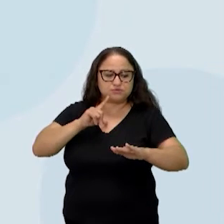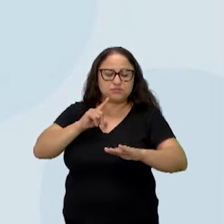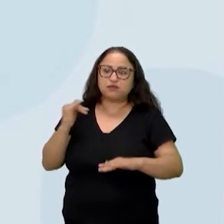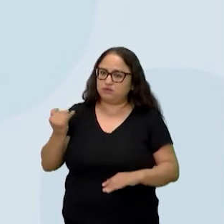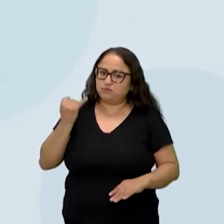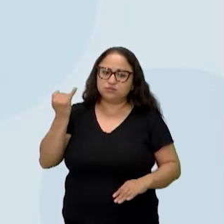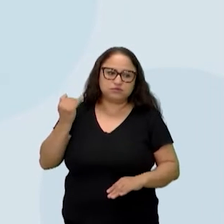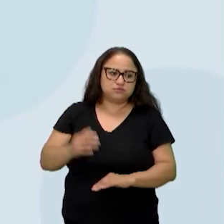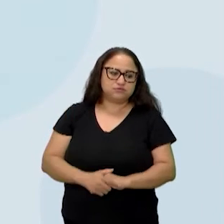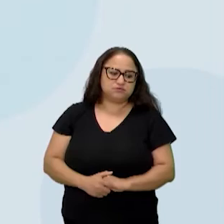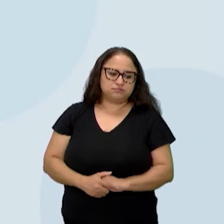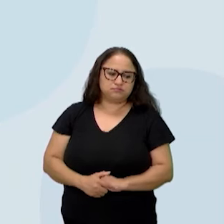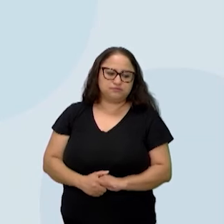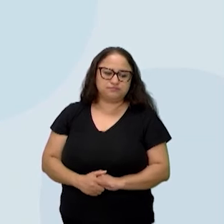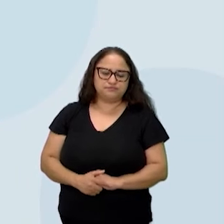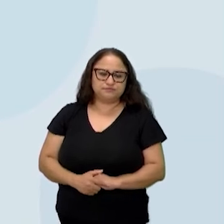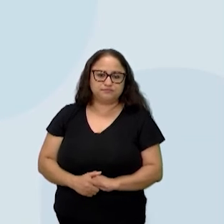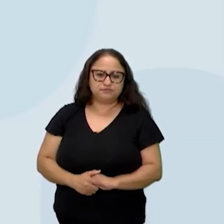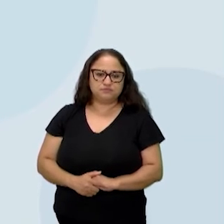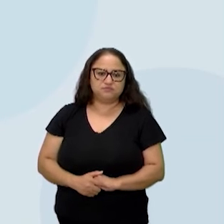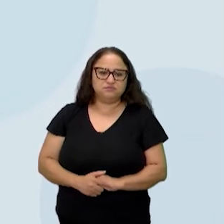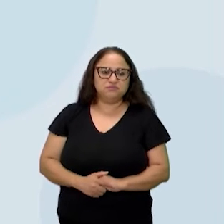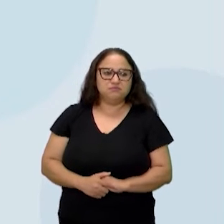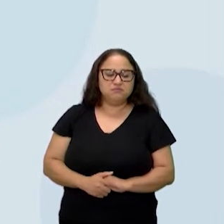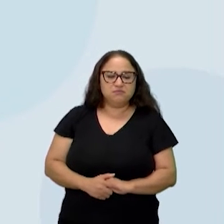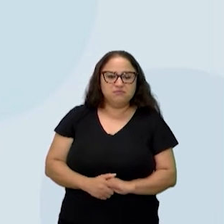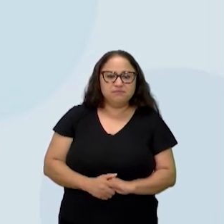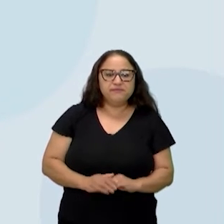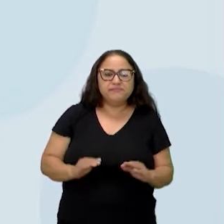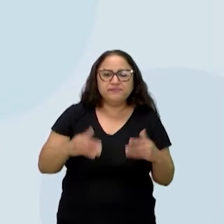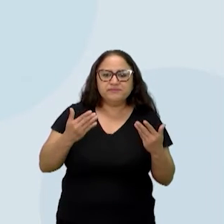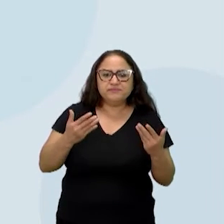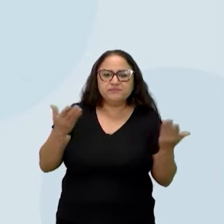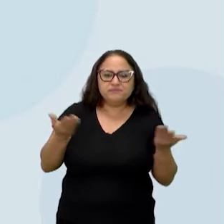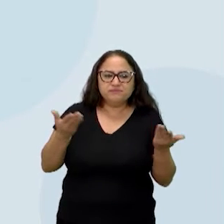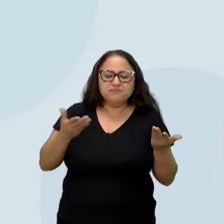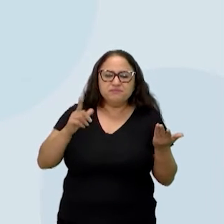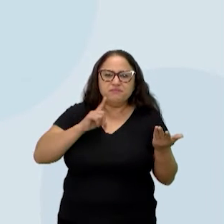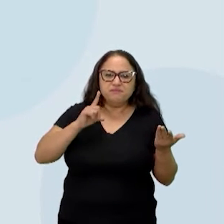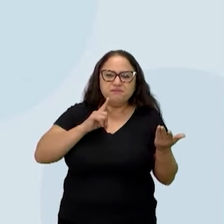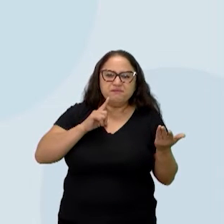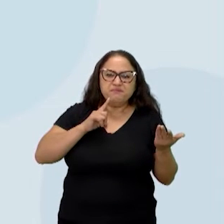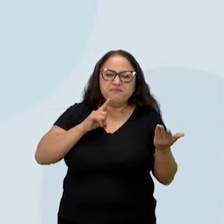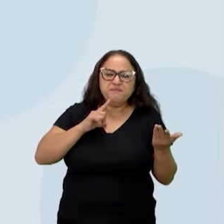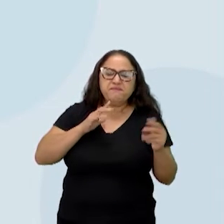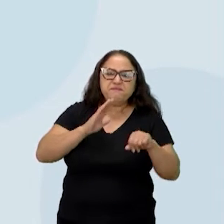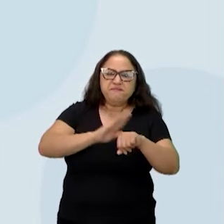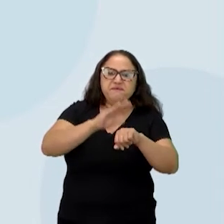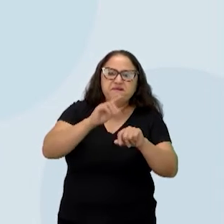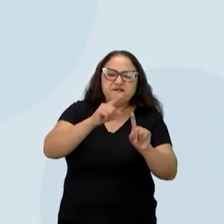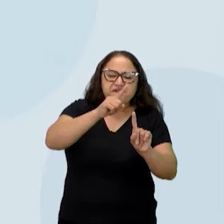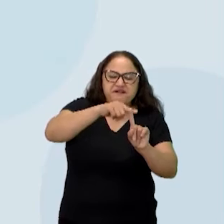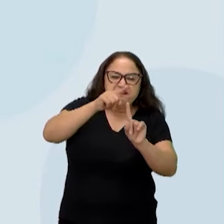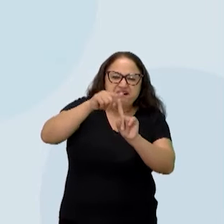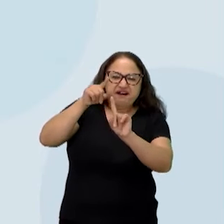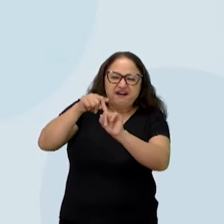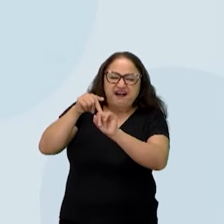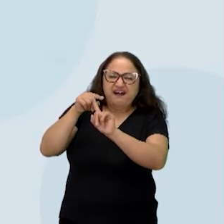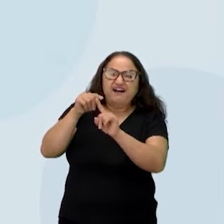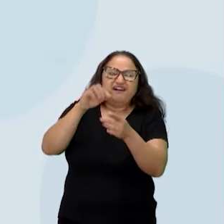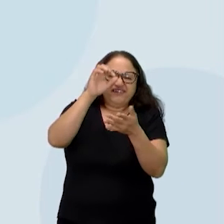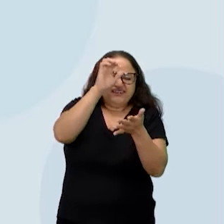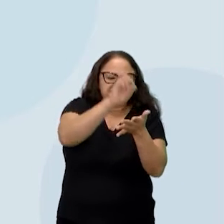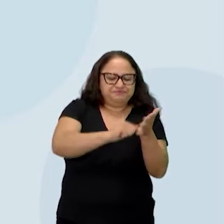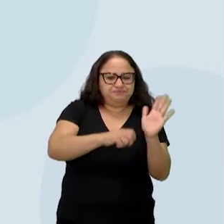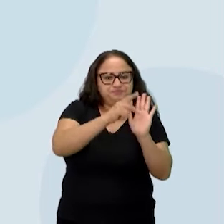ok? Então, gente, olha só, nós temos agora, né, mais um tipo, né, de registro de projeto